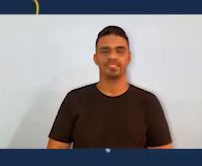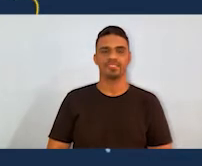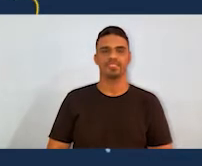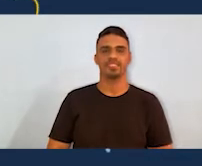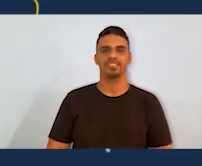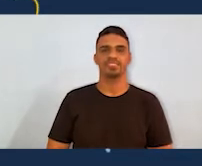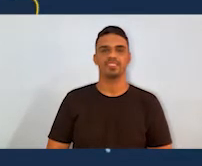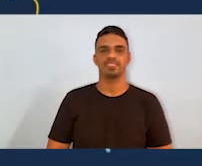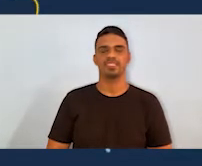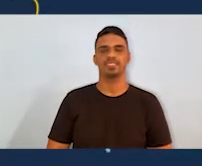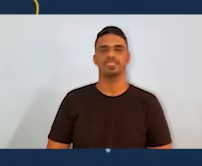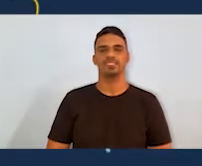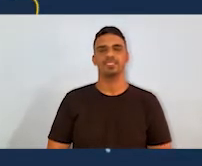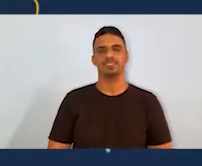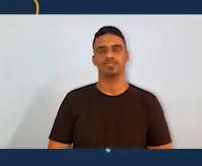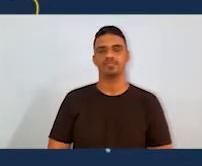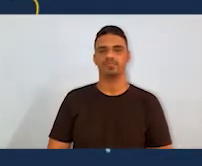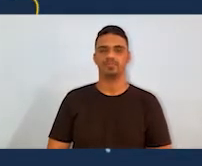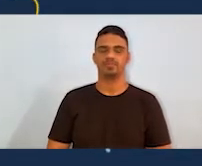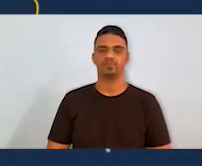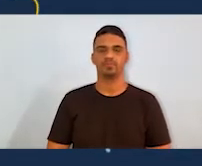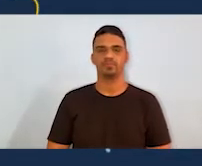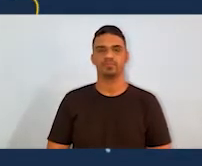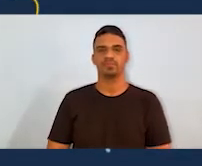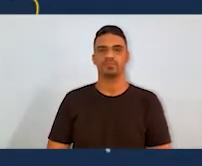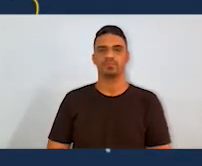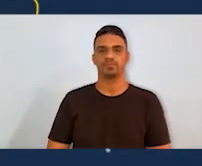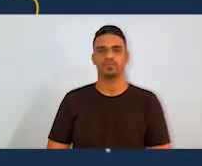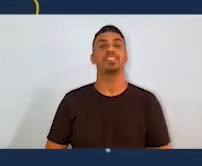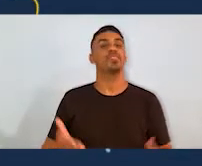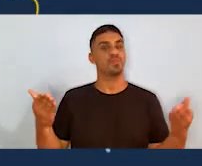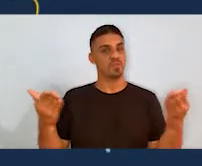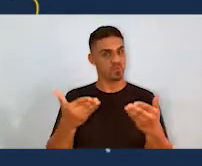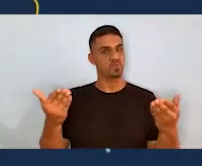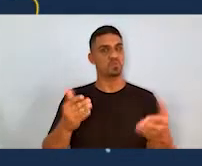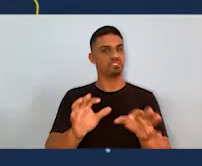Pronto, agora tá do jeito que tinha que estar.